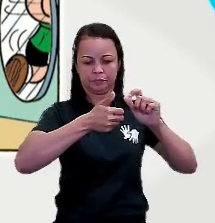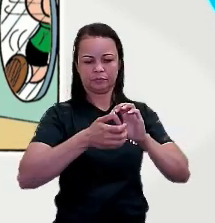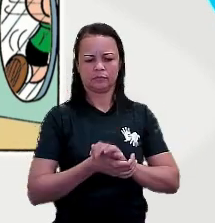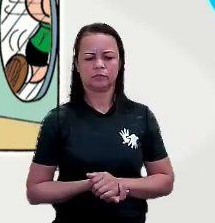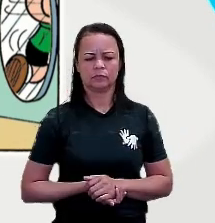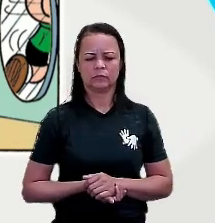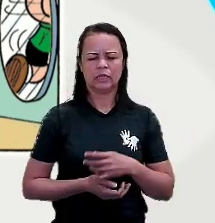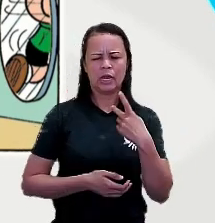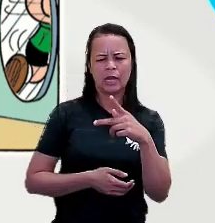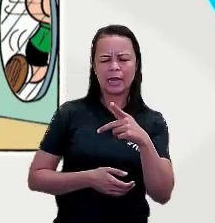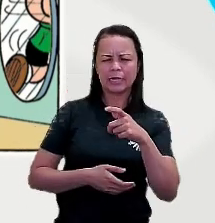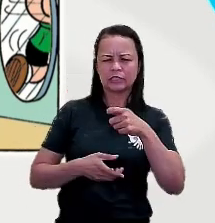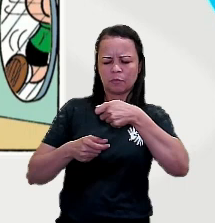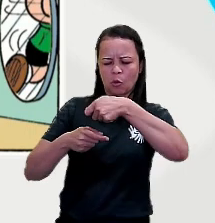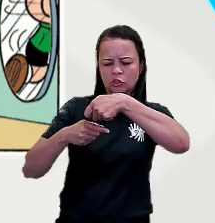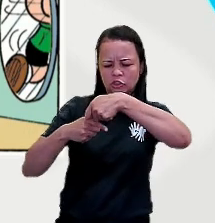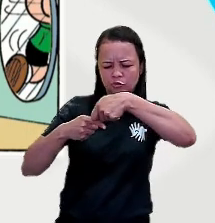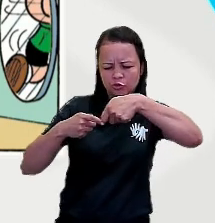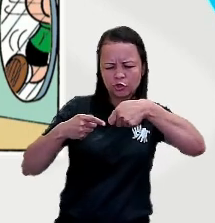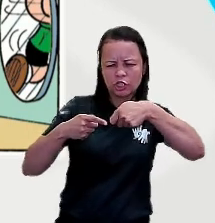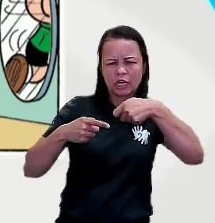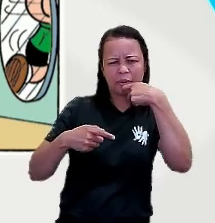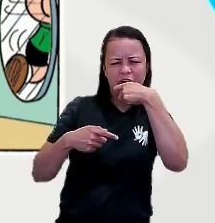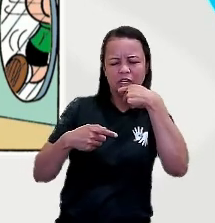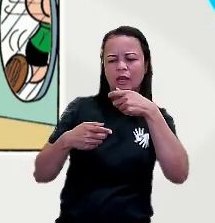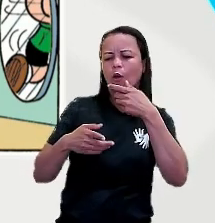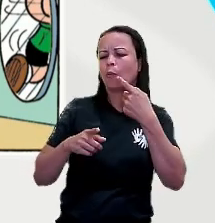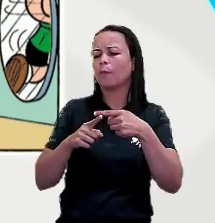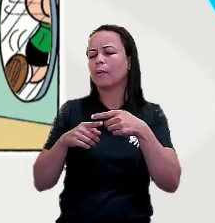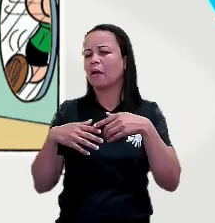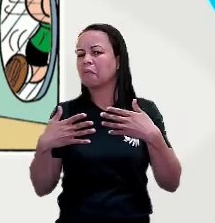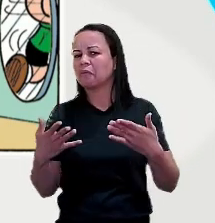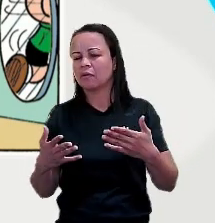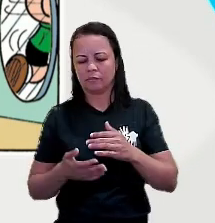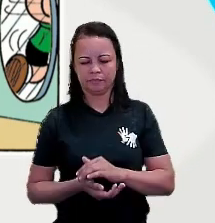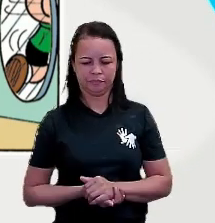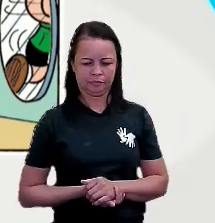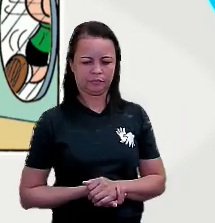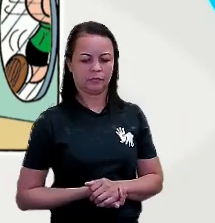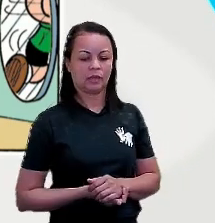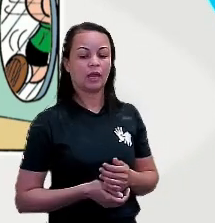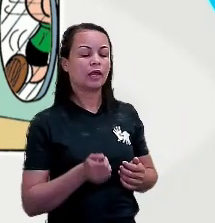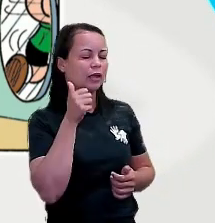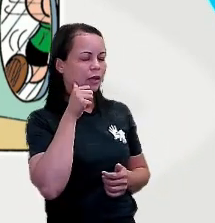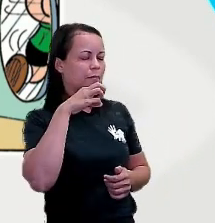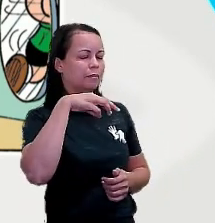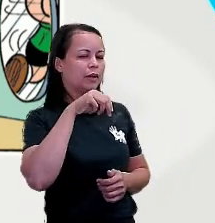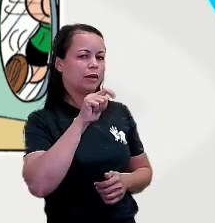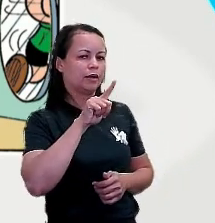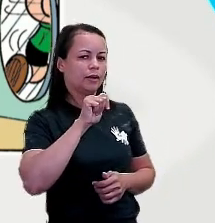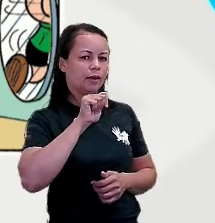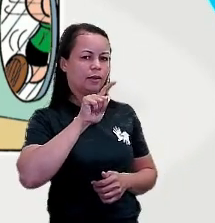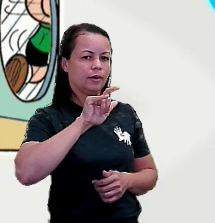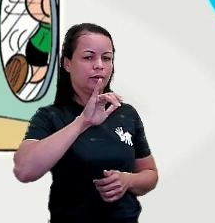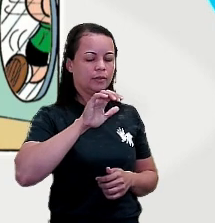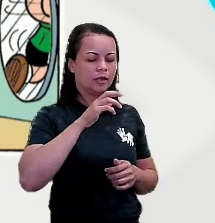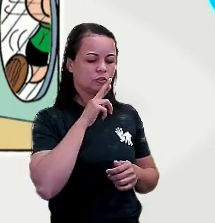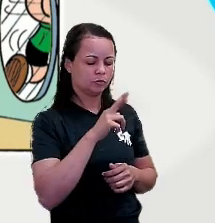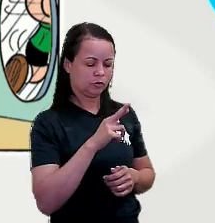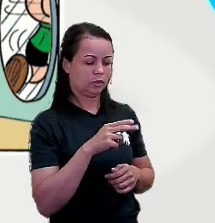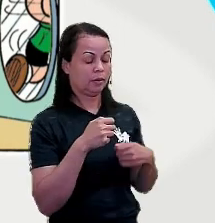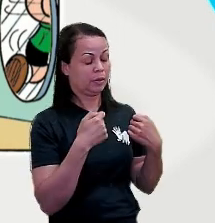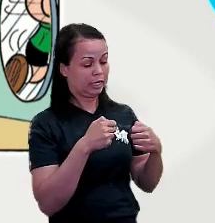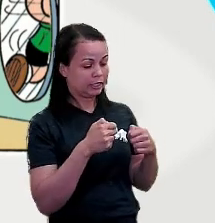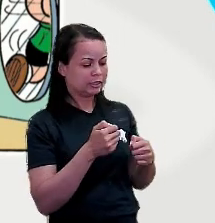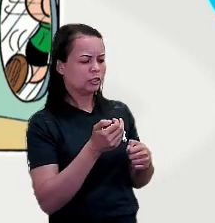que esse monte de creme dental? A Mônica pergunta para Magali. Aí a Magali responde: é que eu tenho que escovar